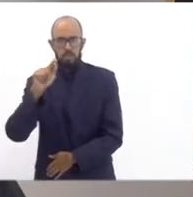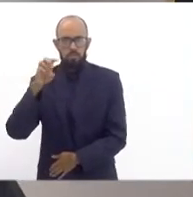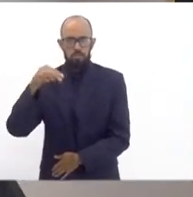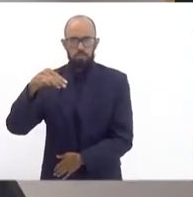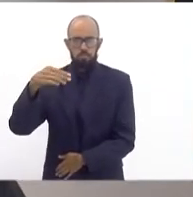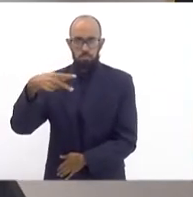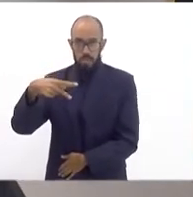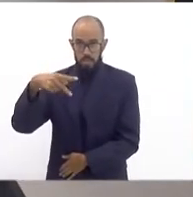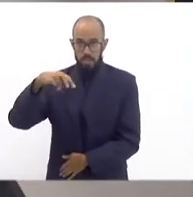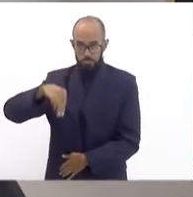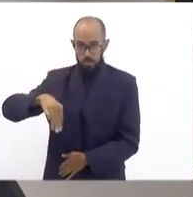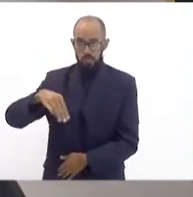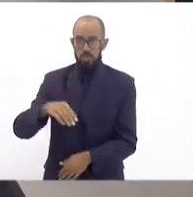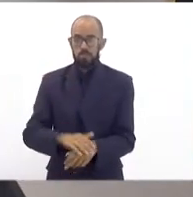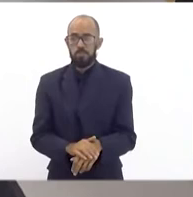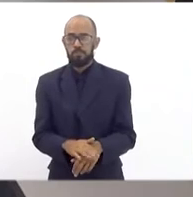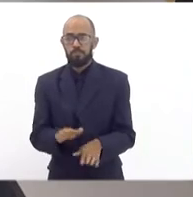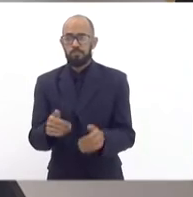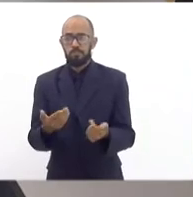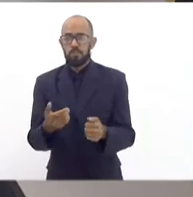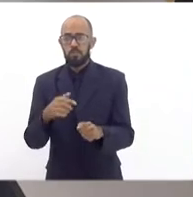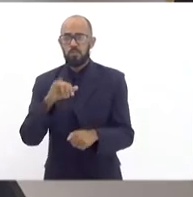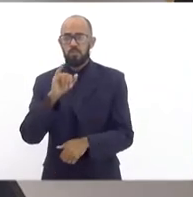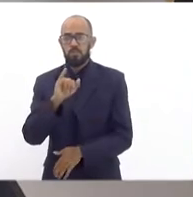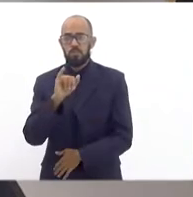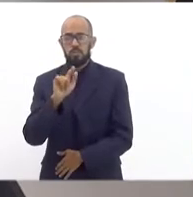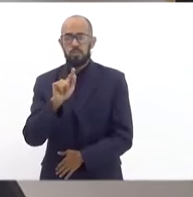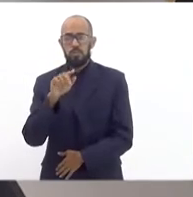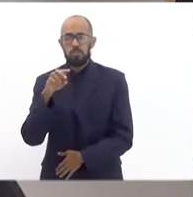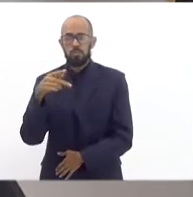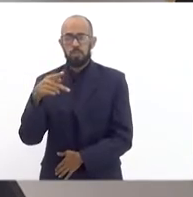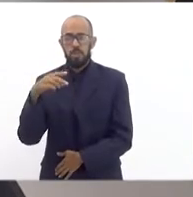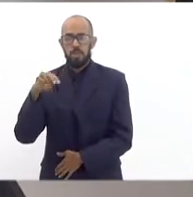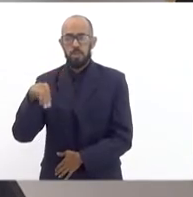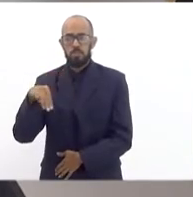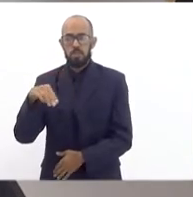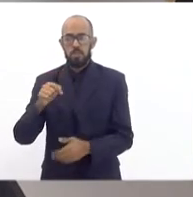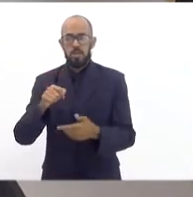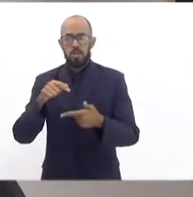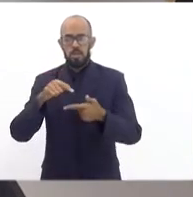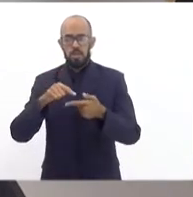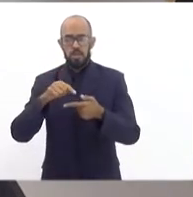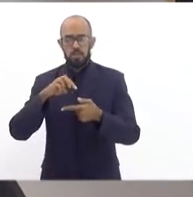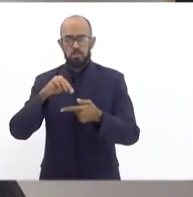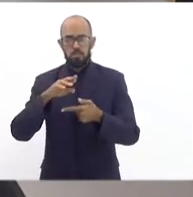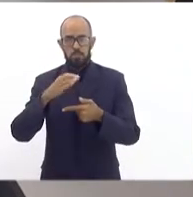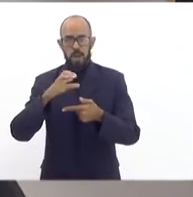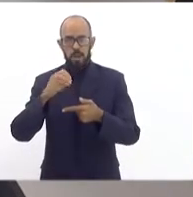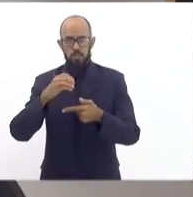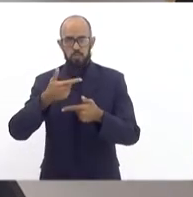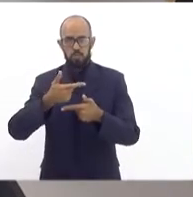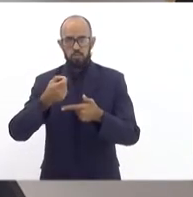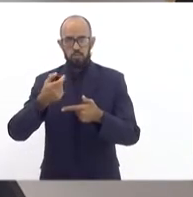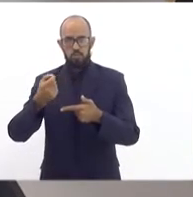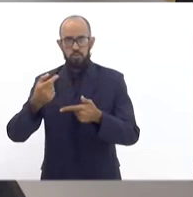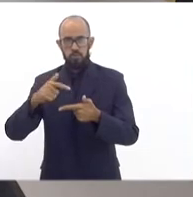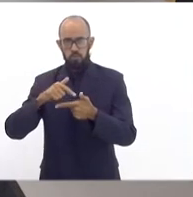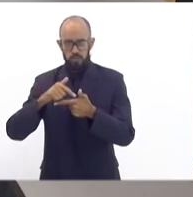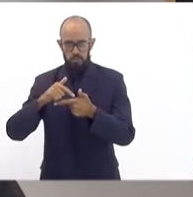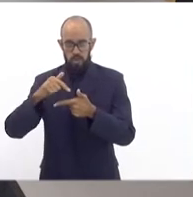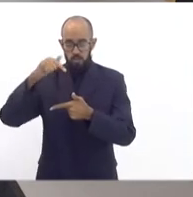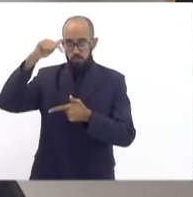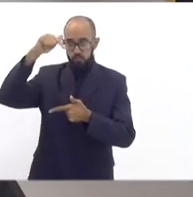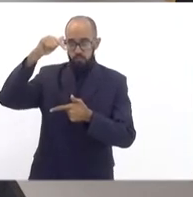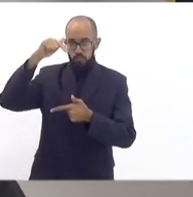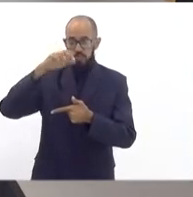IGPM, isso, que ele descolou a partir de março de 2020. Né? E foi exatamente o período que deu